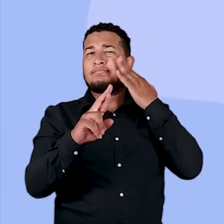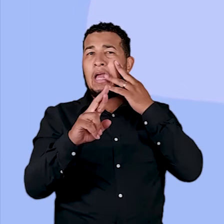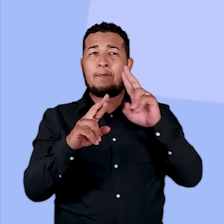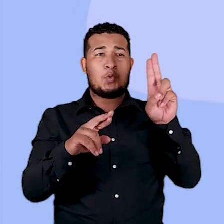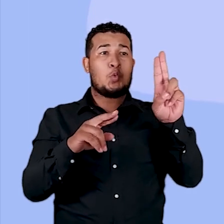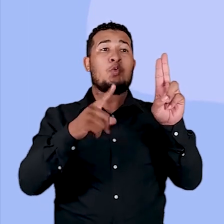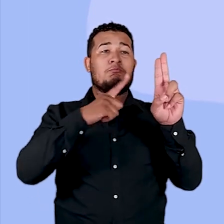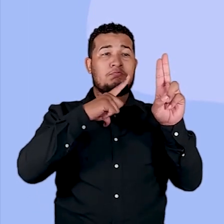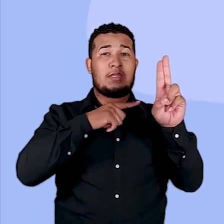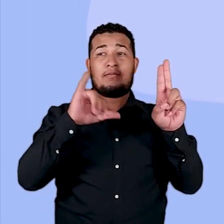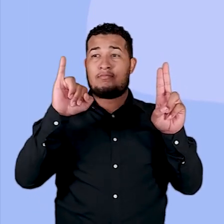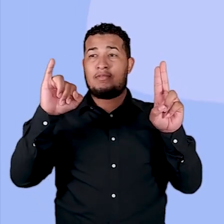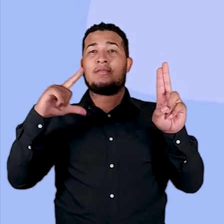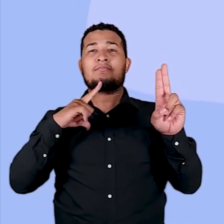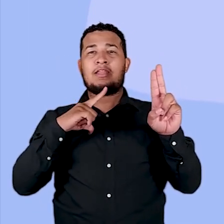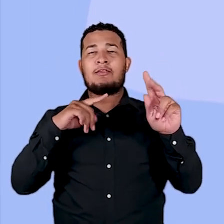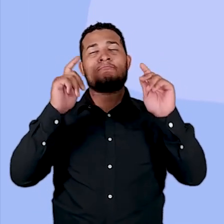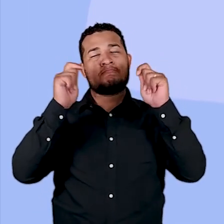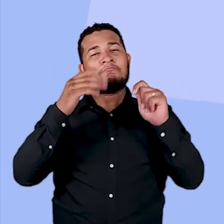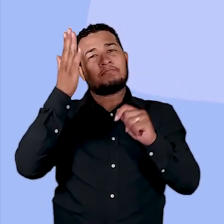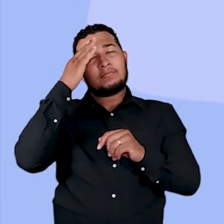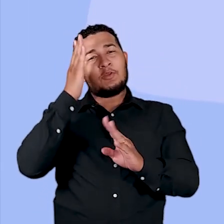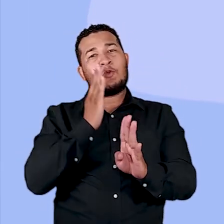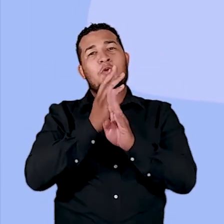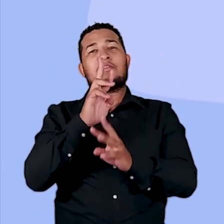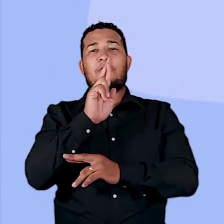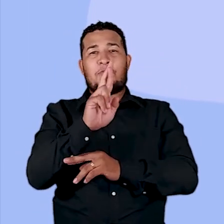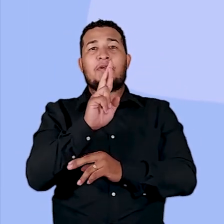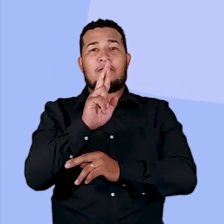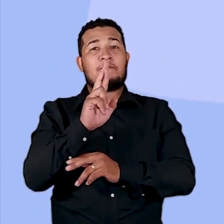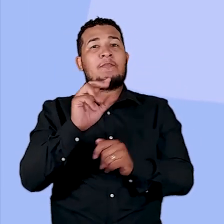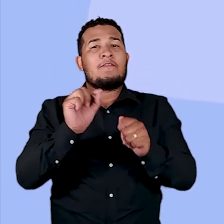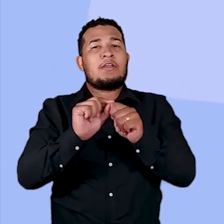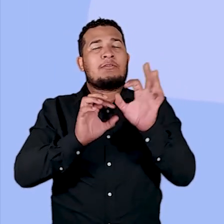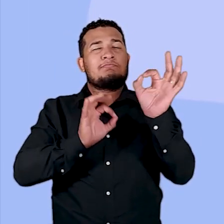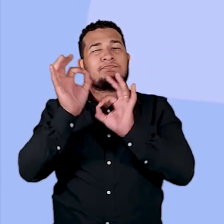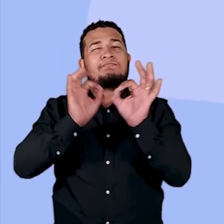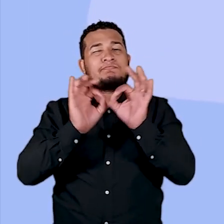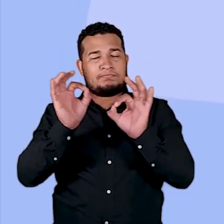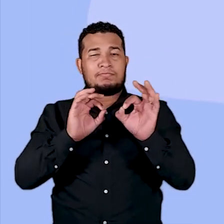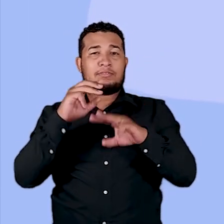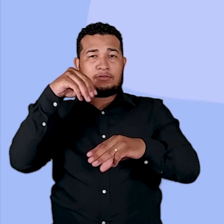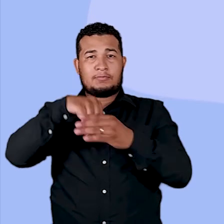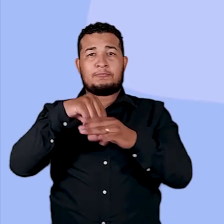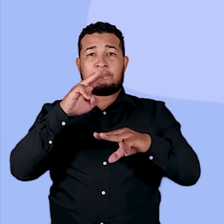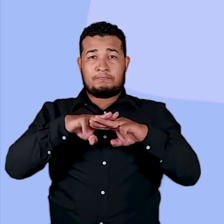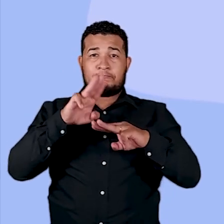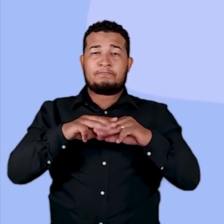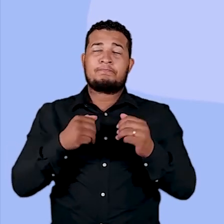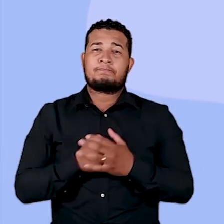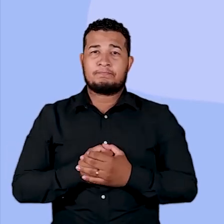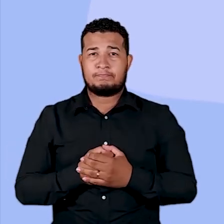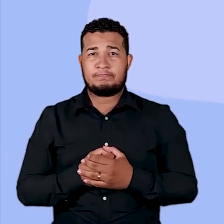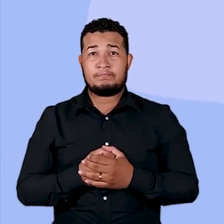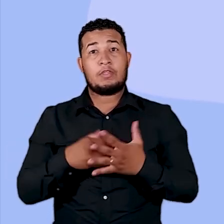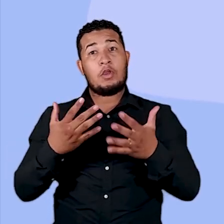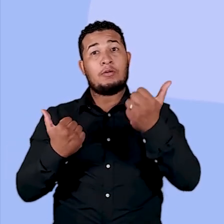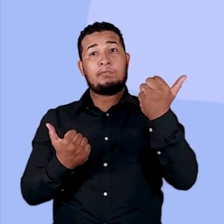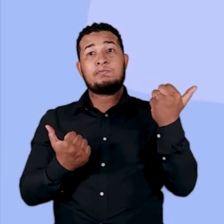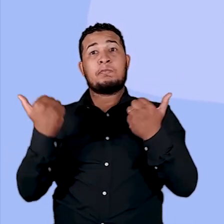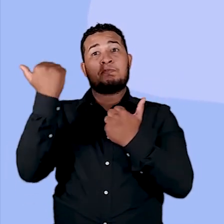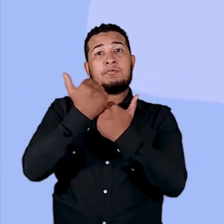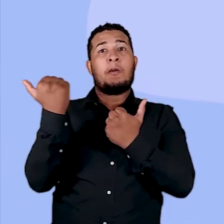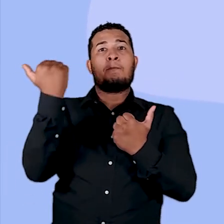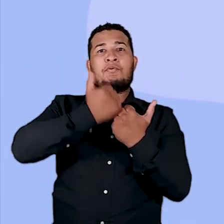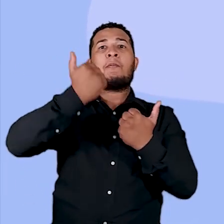o valor de U e tenho o valor de I, eu consigo aí saber qual é o R fazendo umas manipulações aí matemáticas. Então vamos